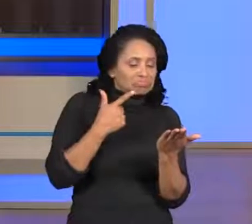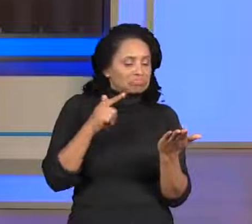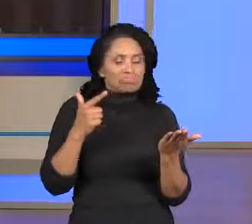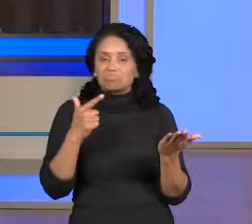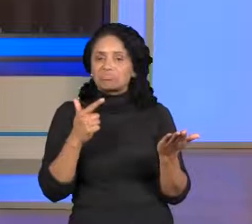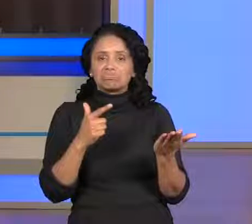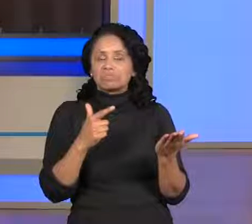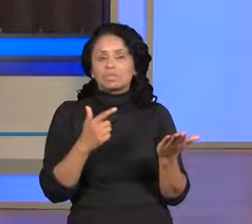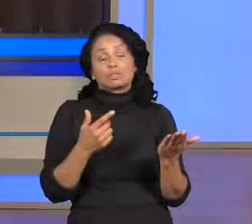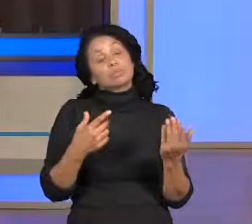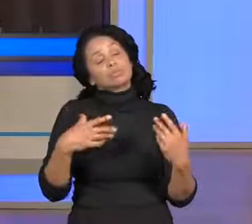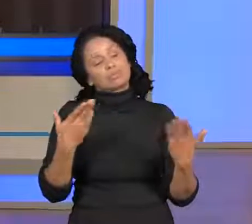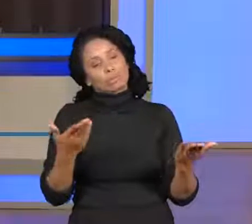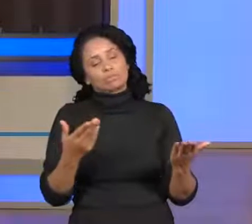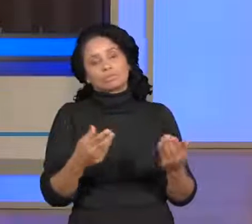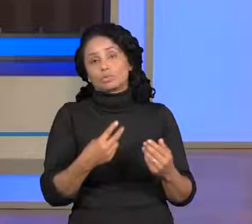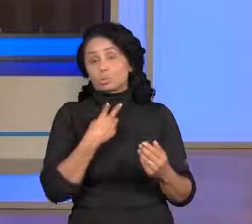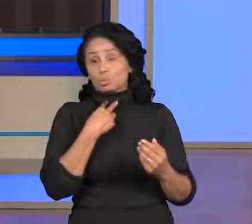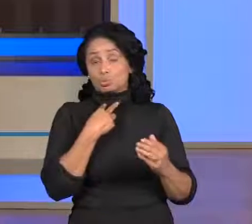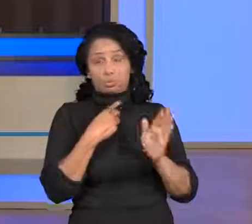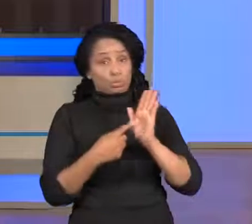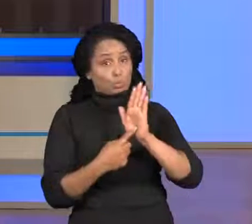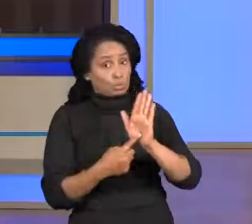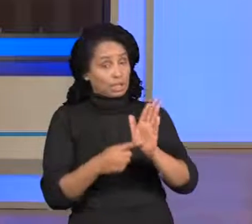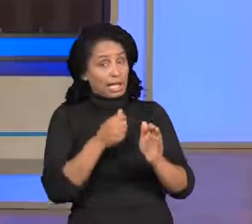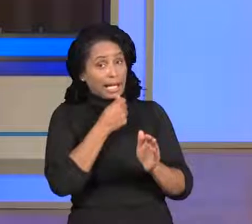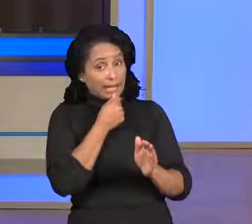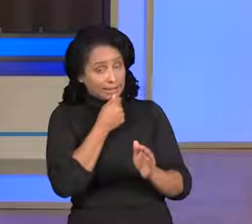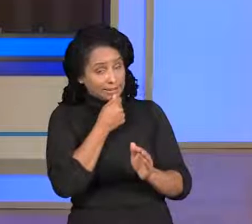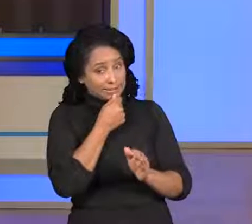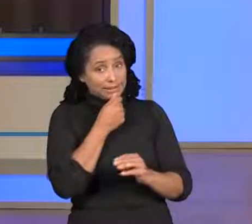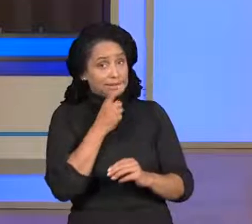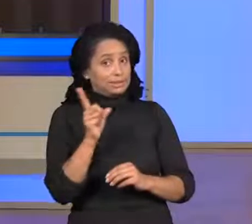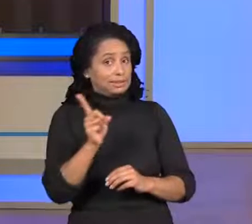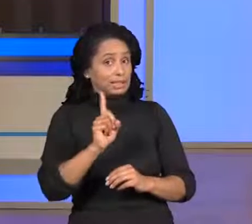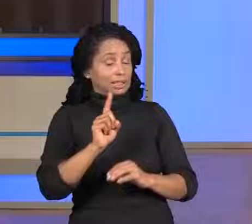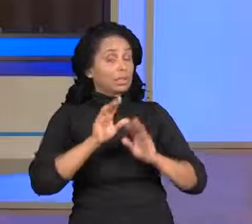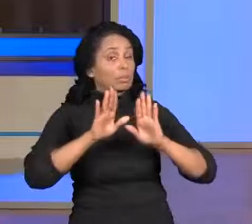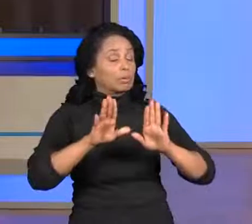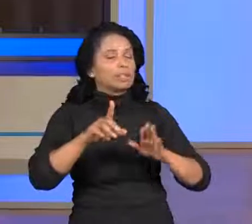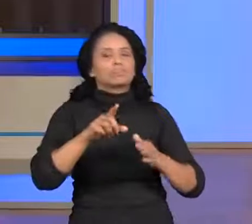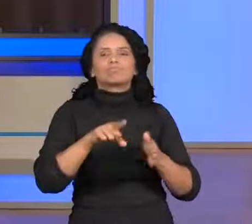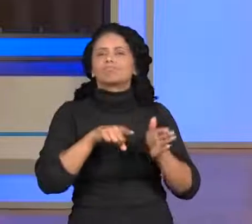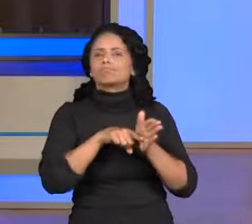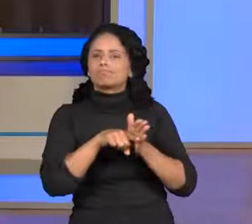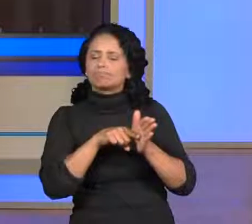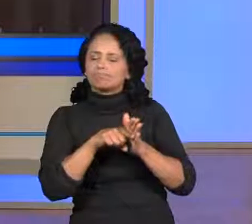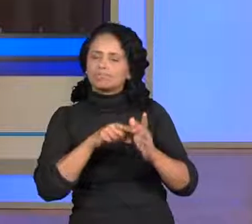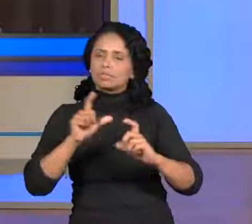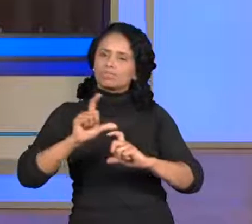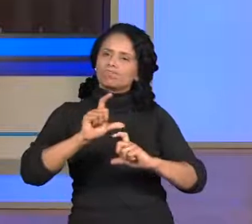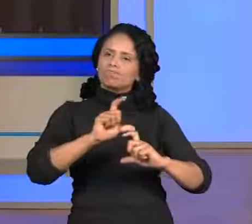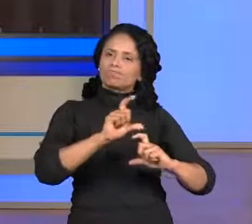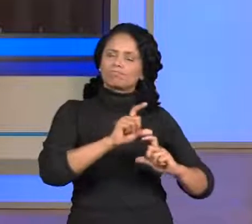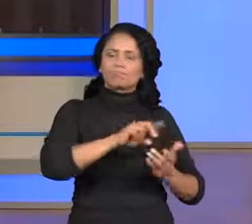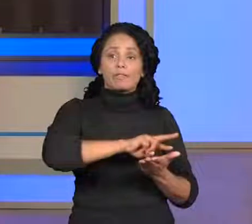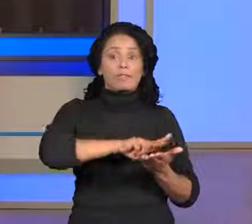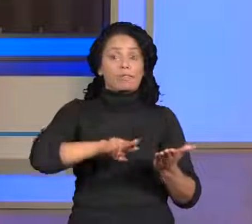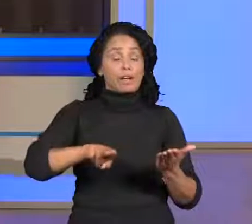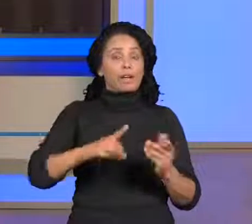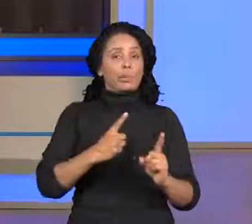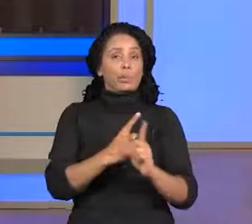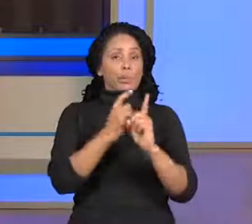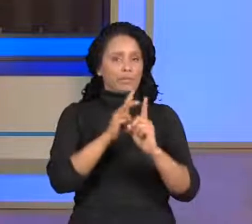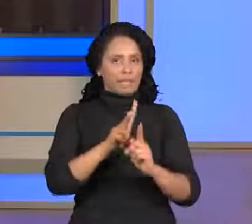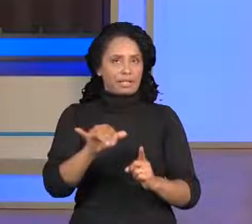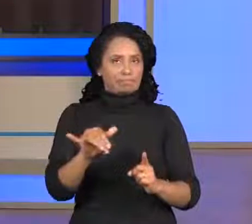Por direitos autorais eu não posso mostrar para vocês. Mas vocês acham aí, vocês vão ver tudo quanto é tipo de história em quadrinho. Eles podem procurar. E o legal é que dá para